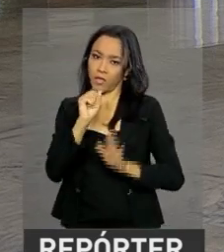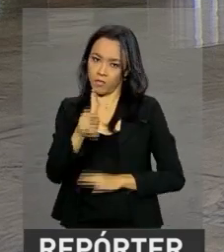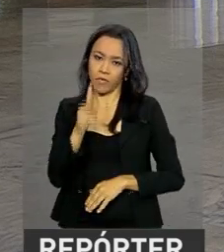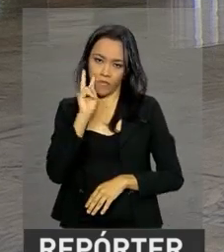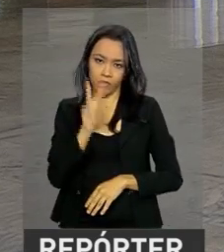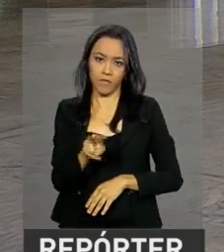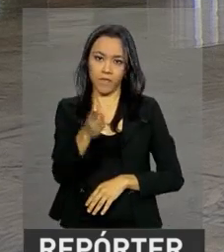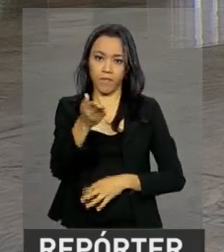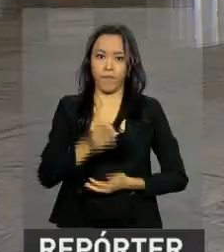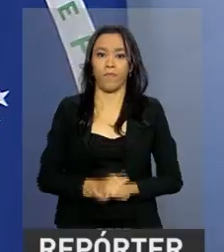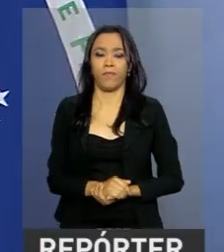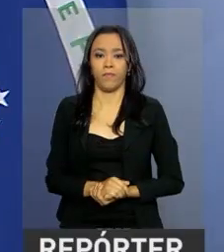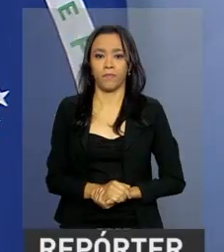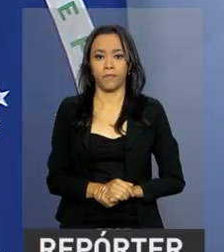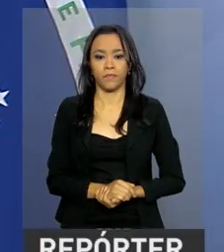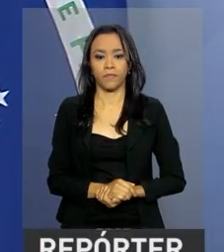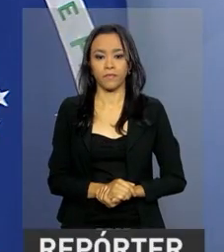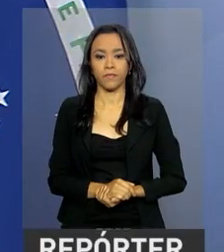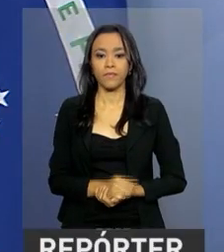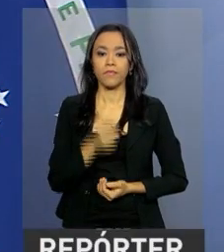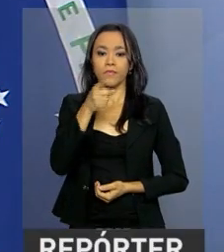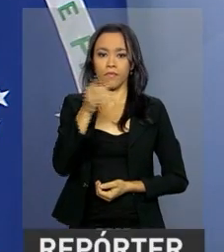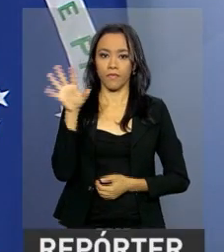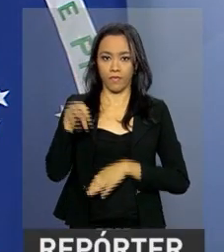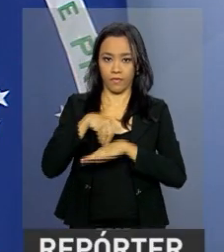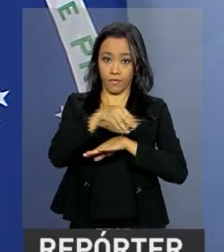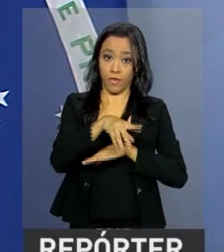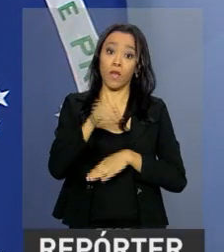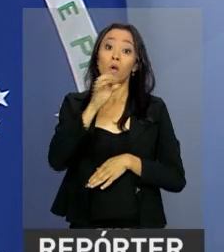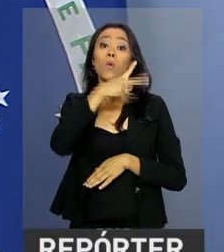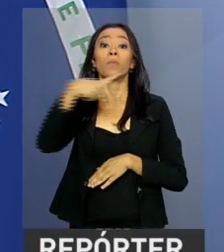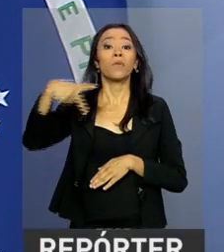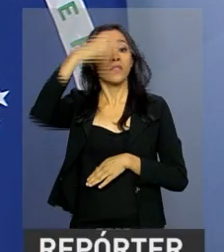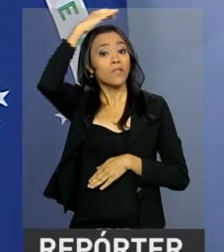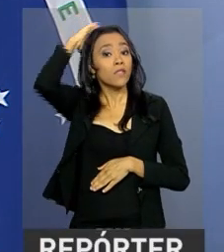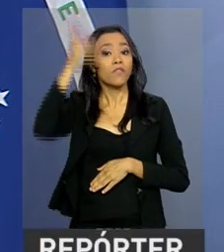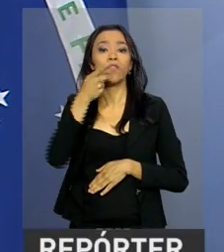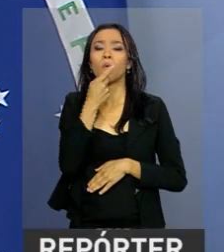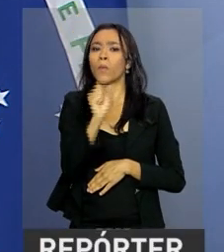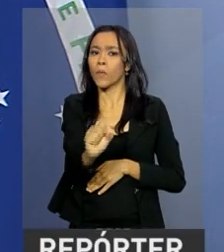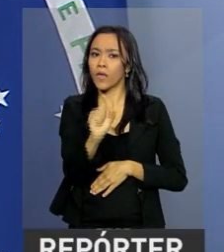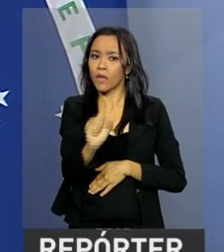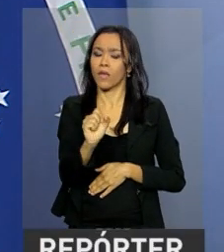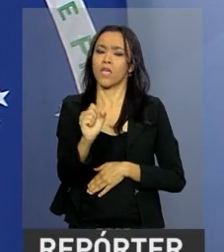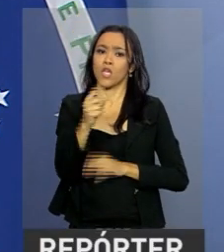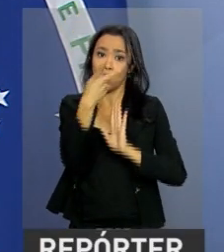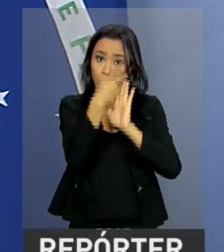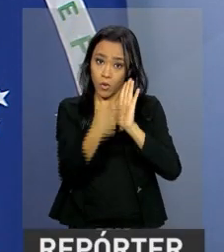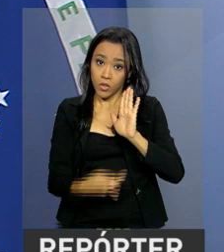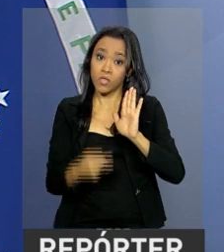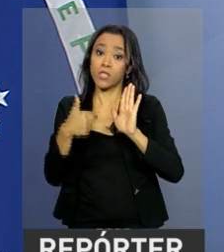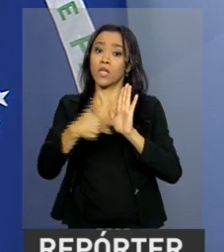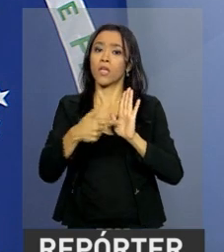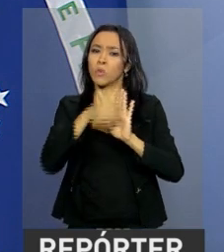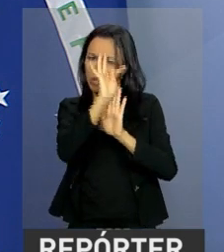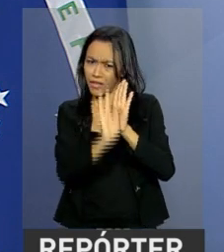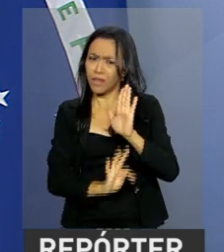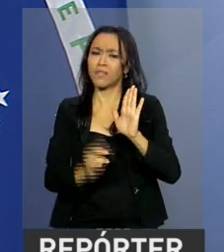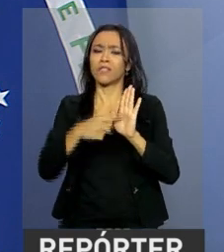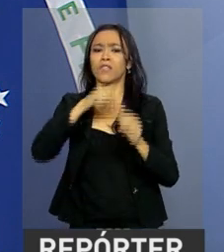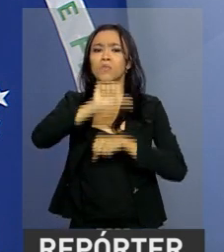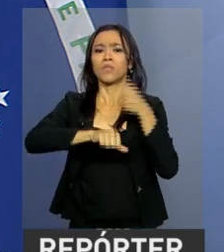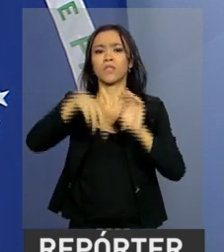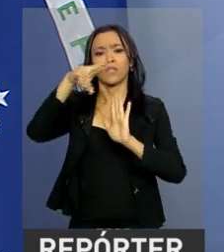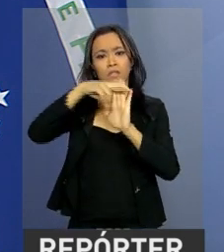ver. O presidente da República ressalta que decidido está que o projeto da reforma da Previdência será enviado